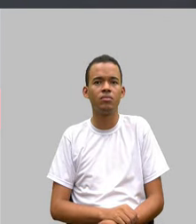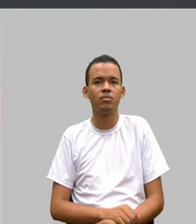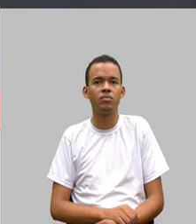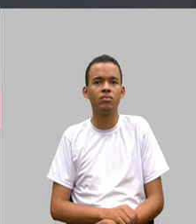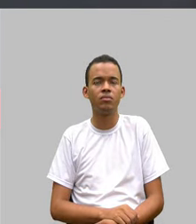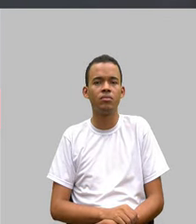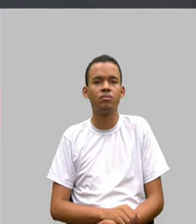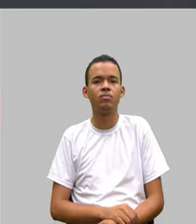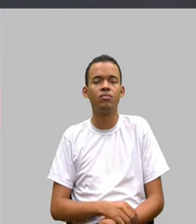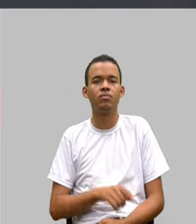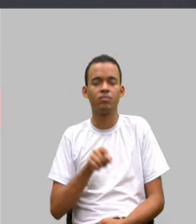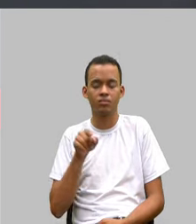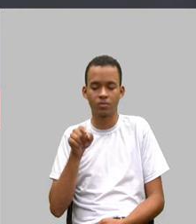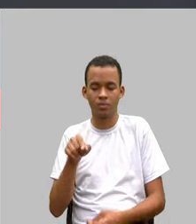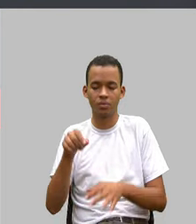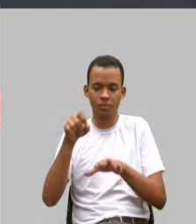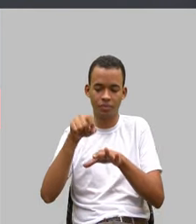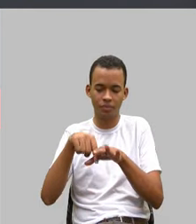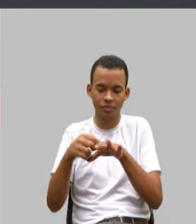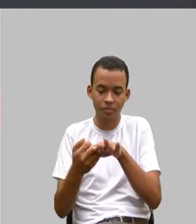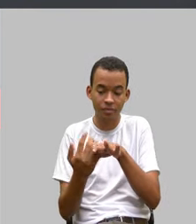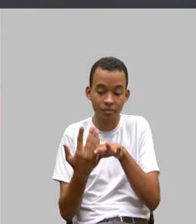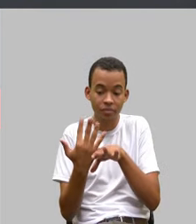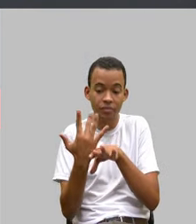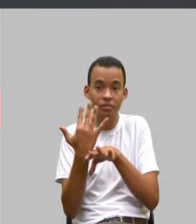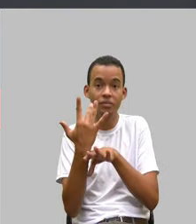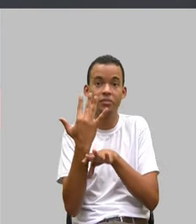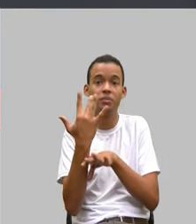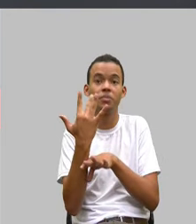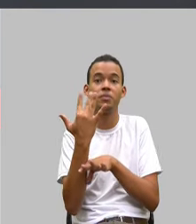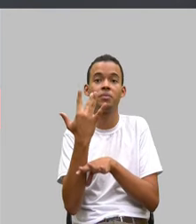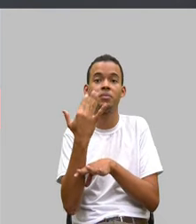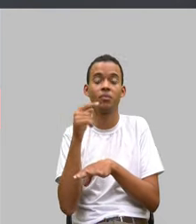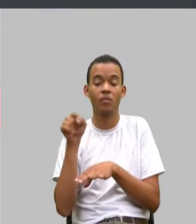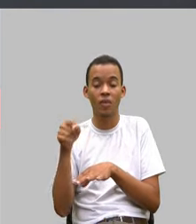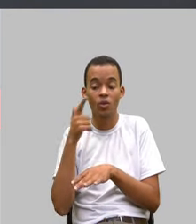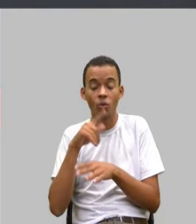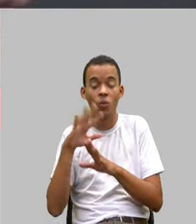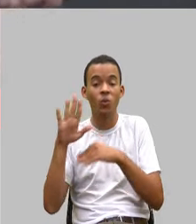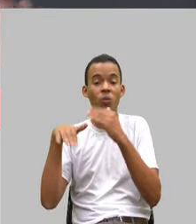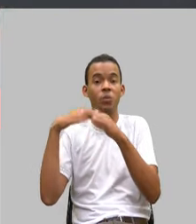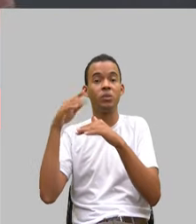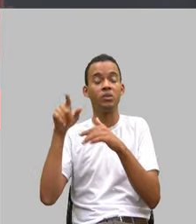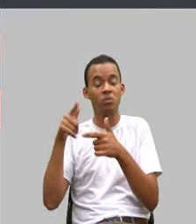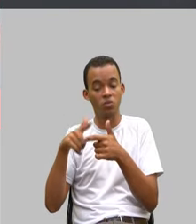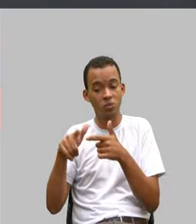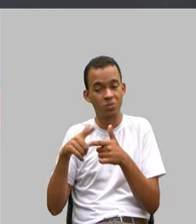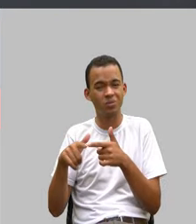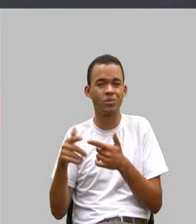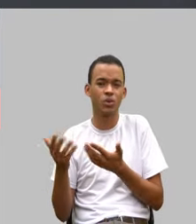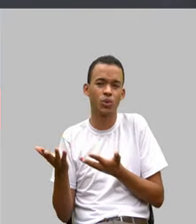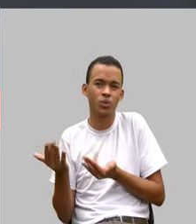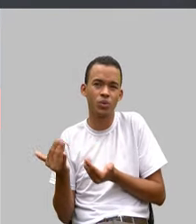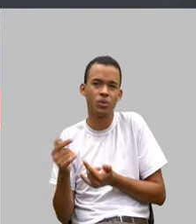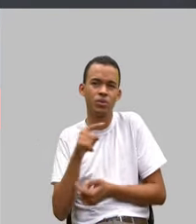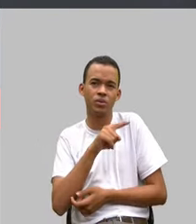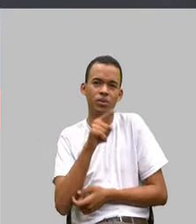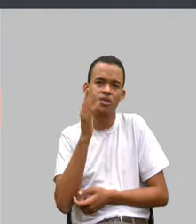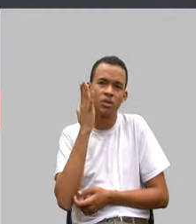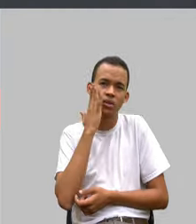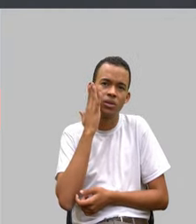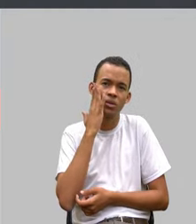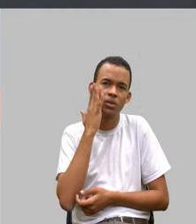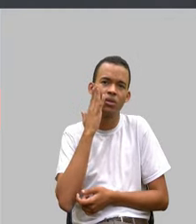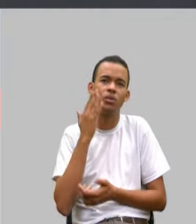Samuel deu aquele salto eu tava com muitos problemas com a adolescência dele né quem tem filho adolescente sabe meu